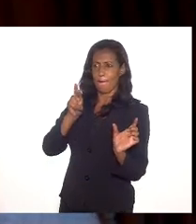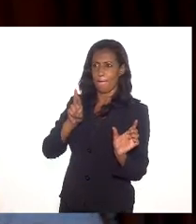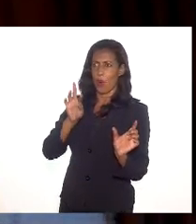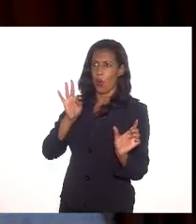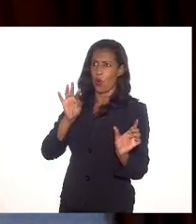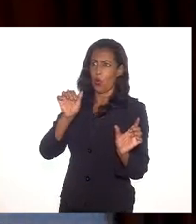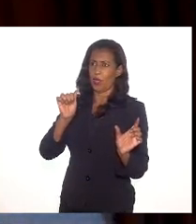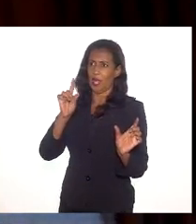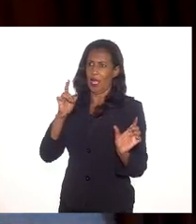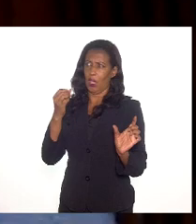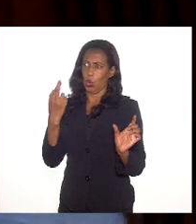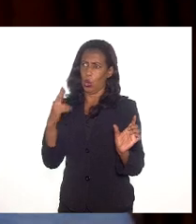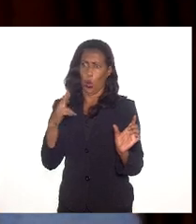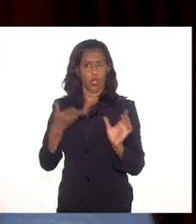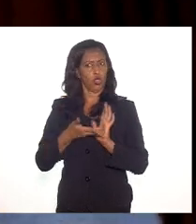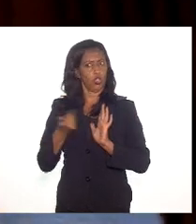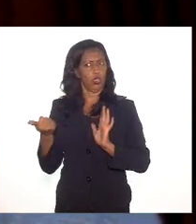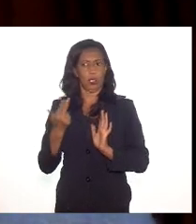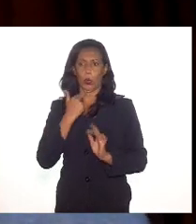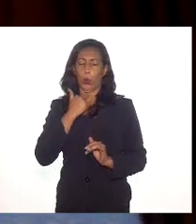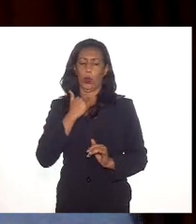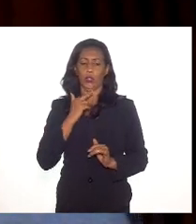o parecer pela legalidade com emendas.